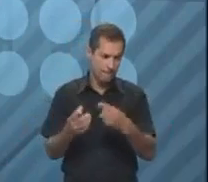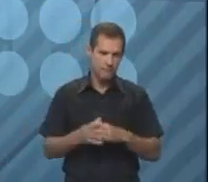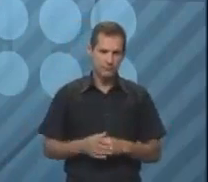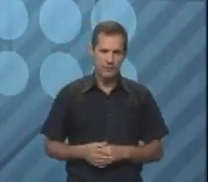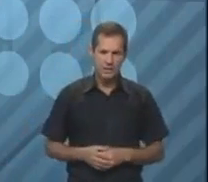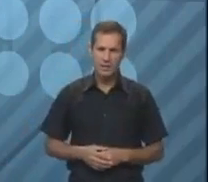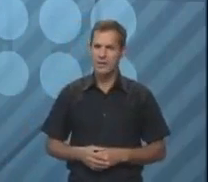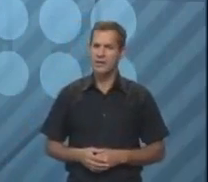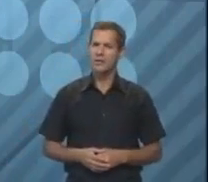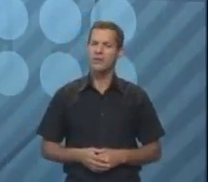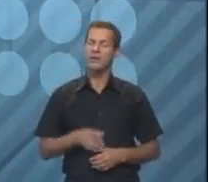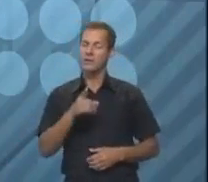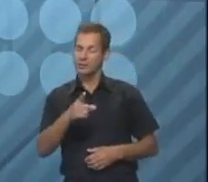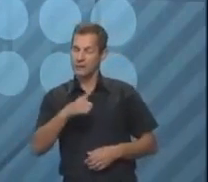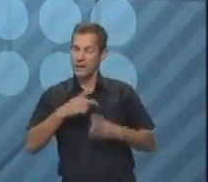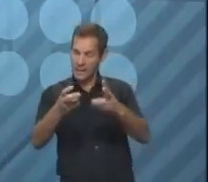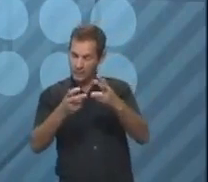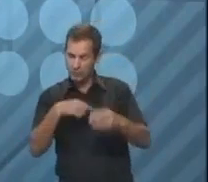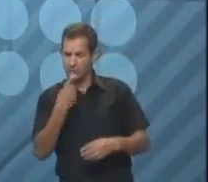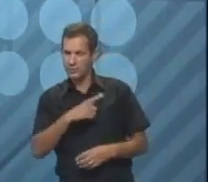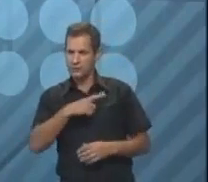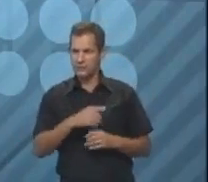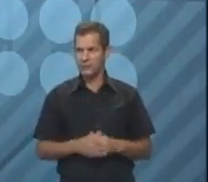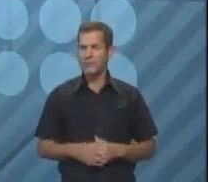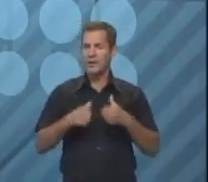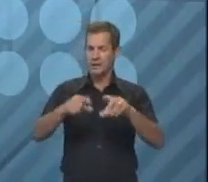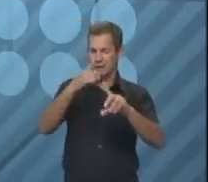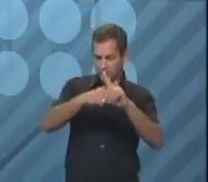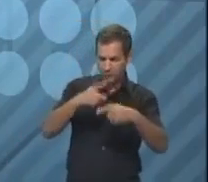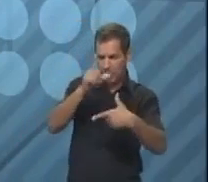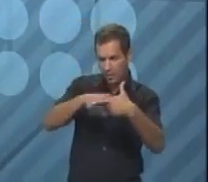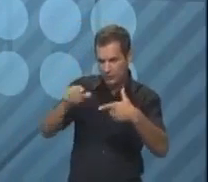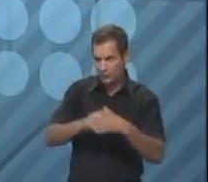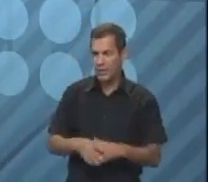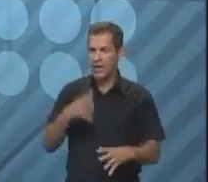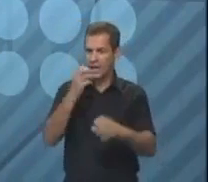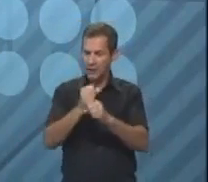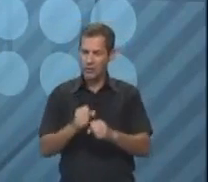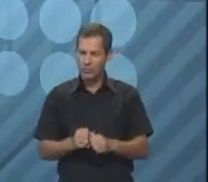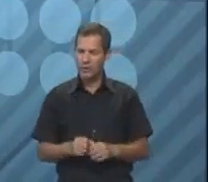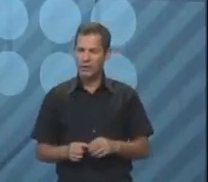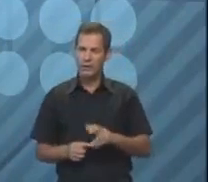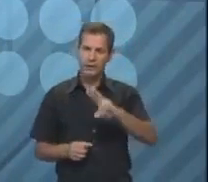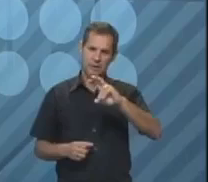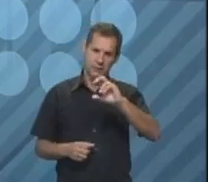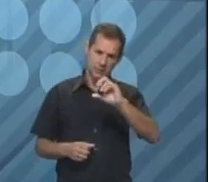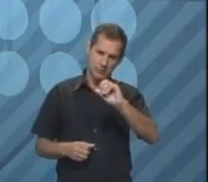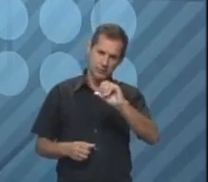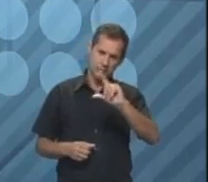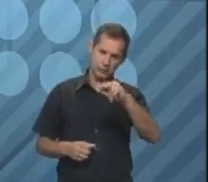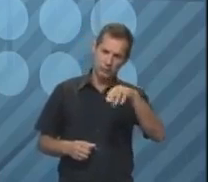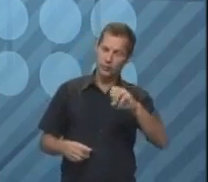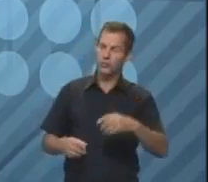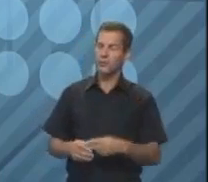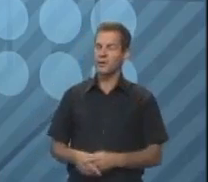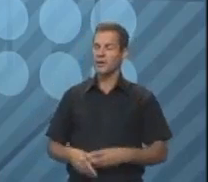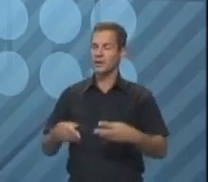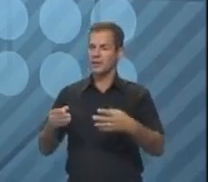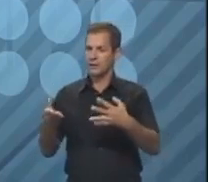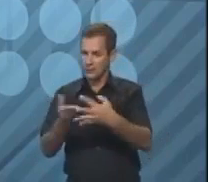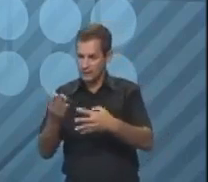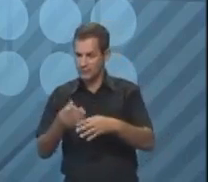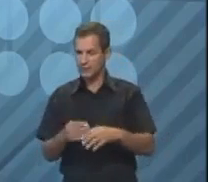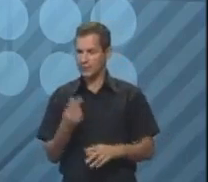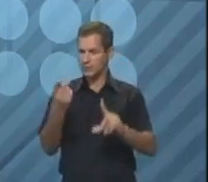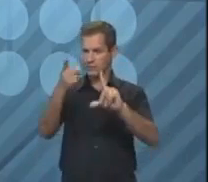Um detalhe que você precisa se atentar é quando a gente tem esse tipo de problema, calculando o volume entre duas curvas, né? Quando eu rotaciono